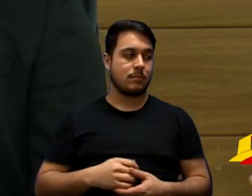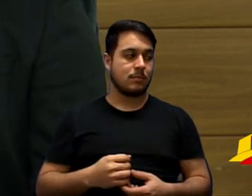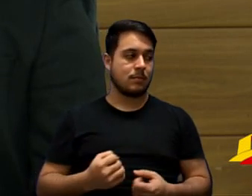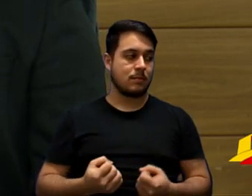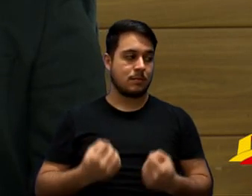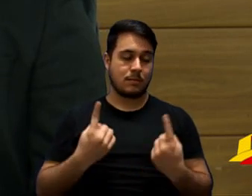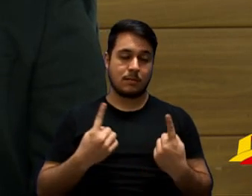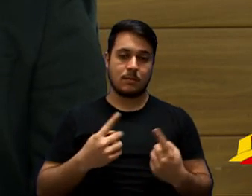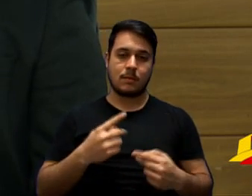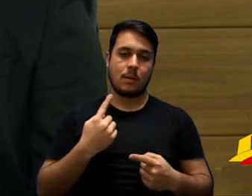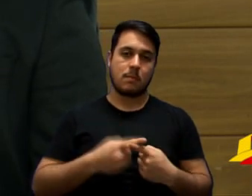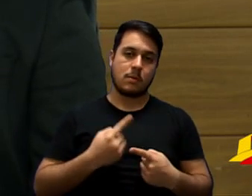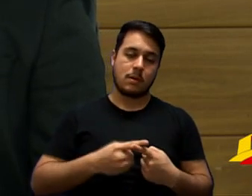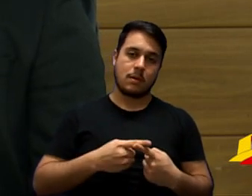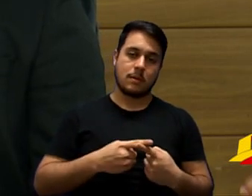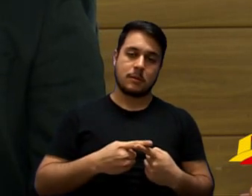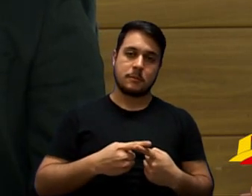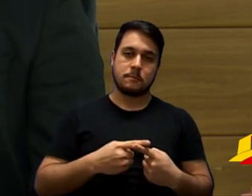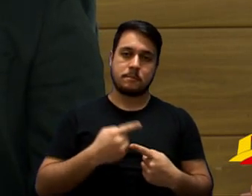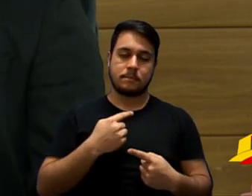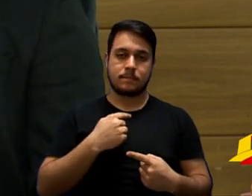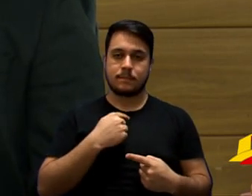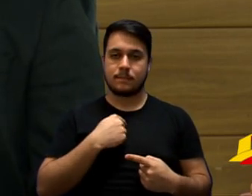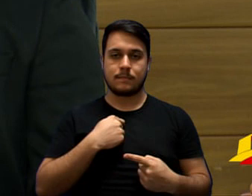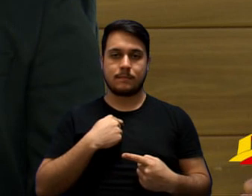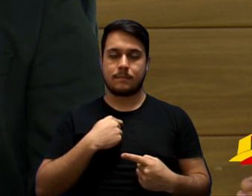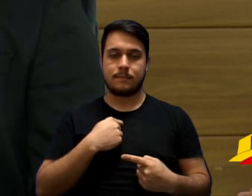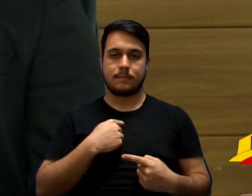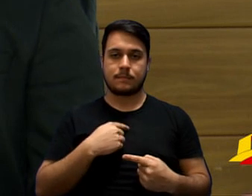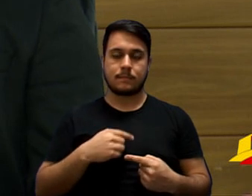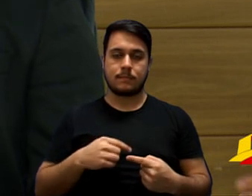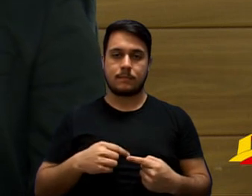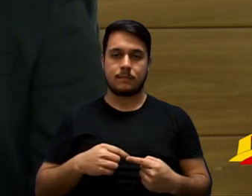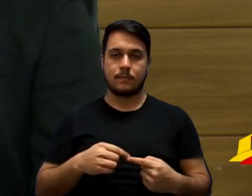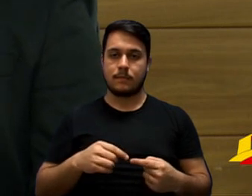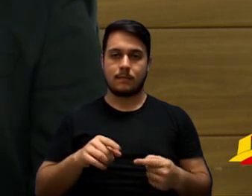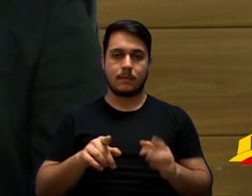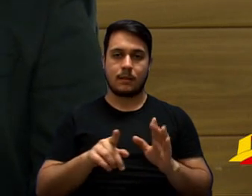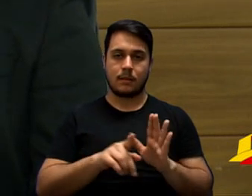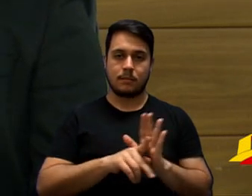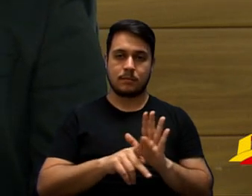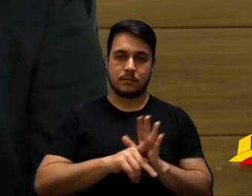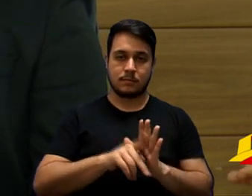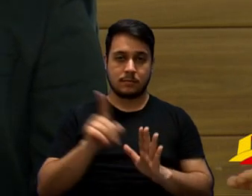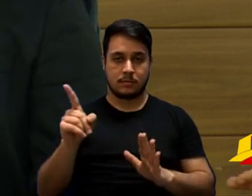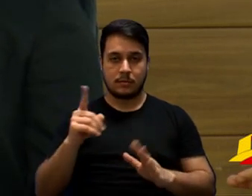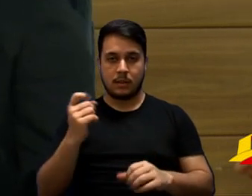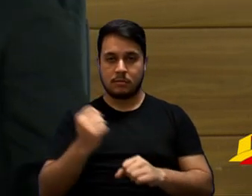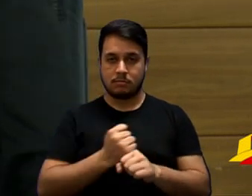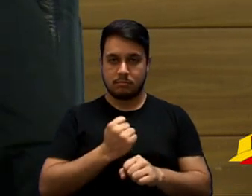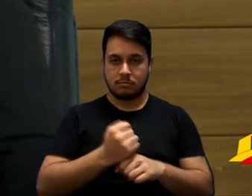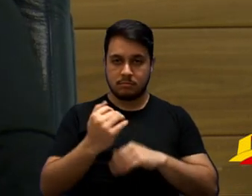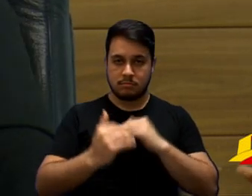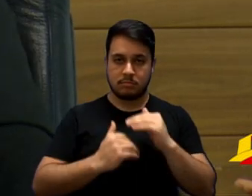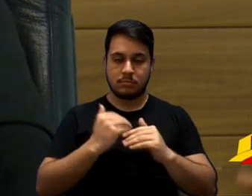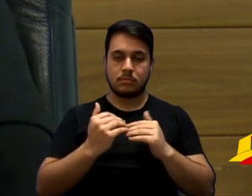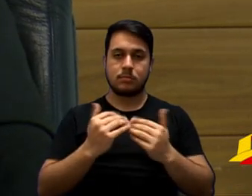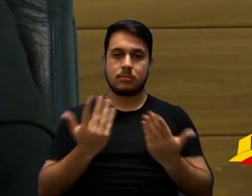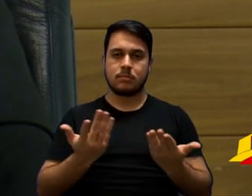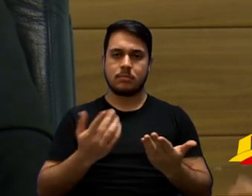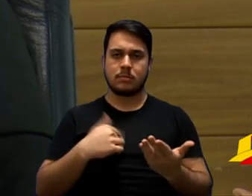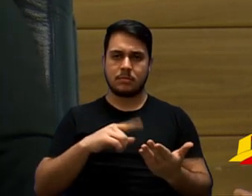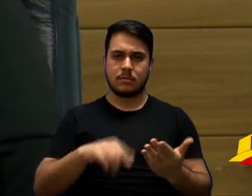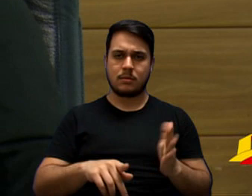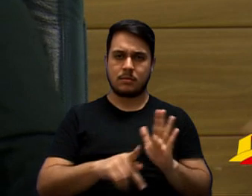se esse laudo da cetesb está no processo administrativo da construtora então será que é uma manobra que se usa para sair do